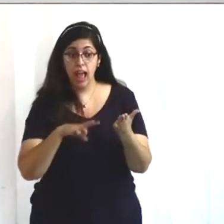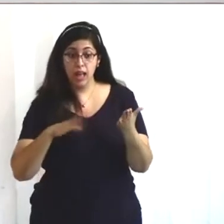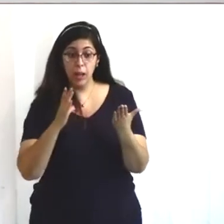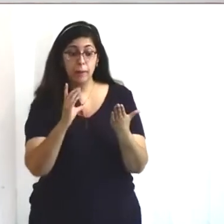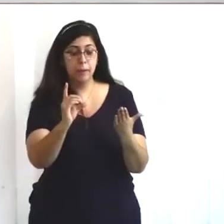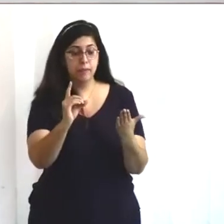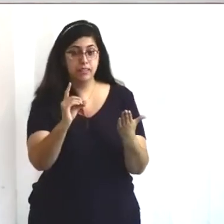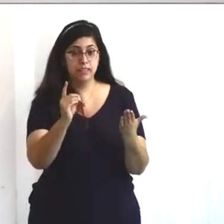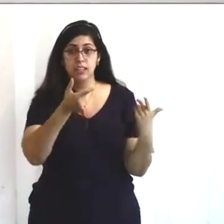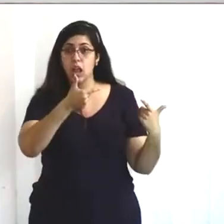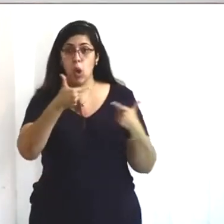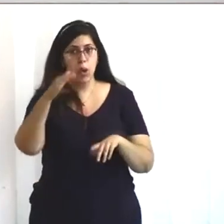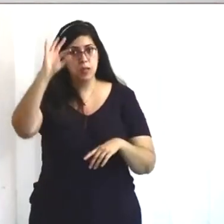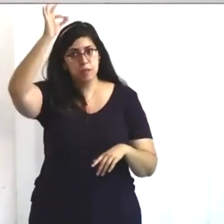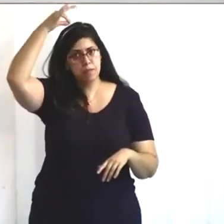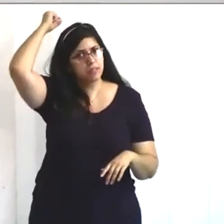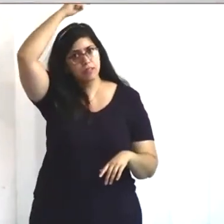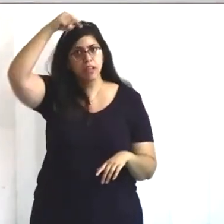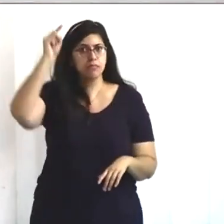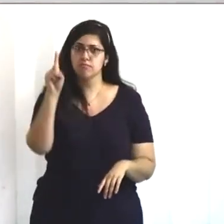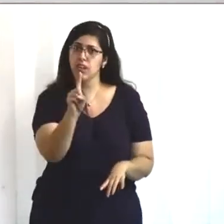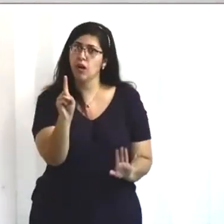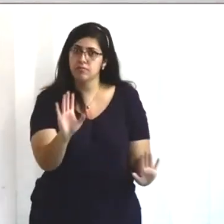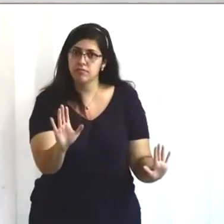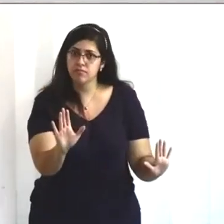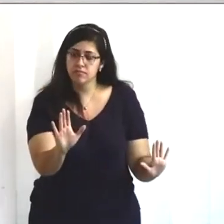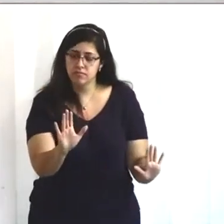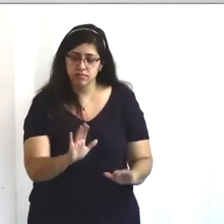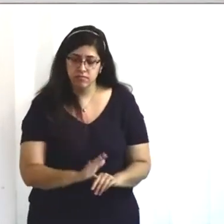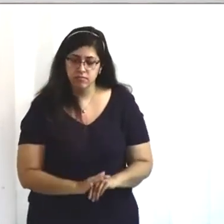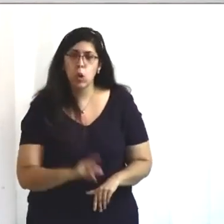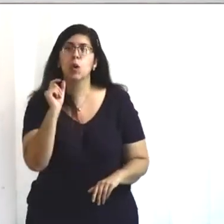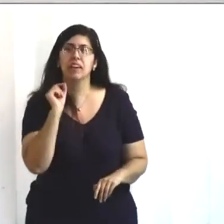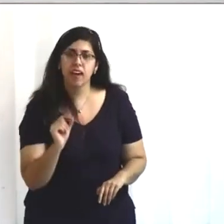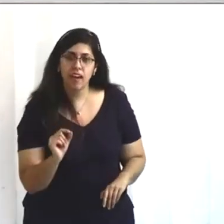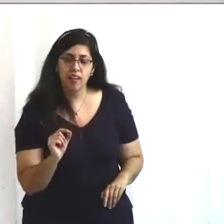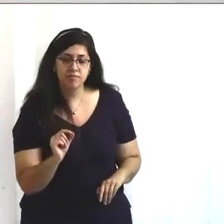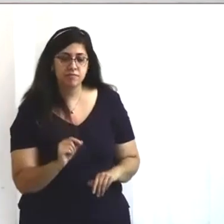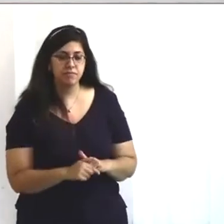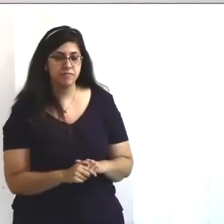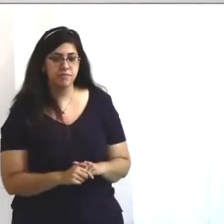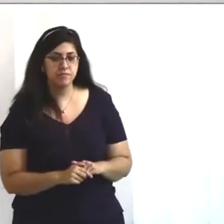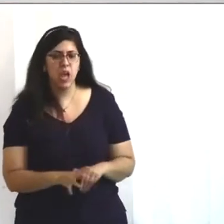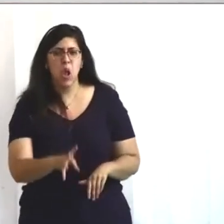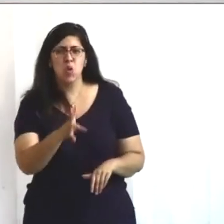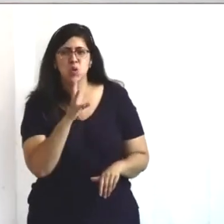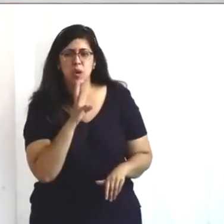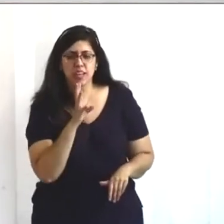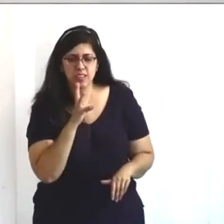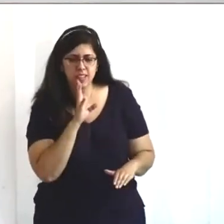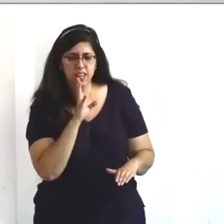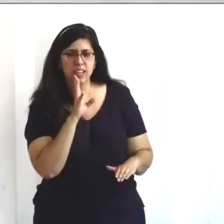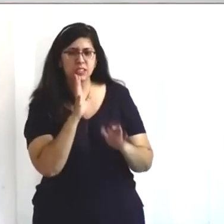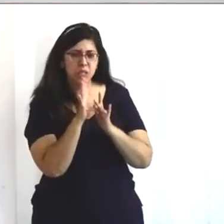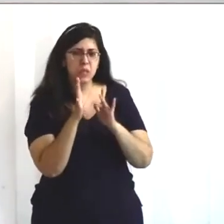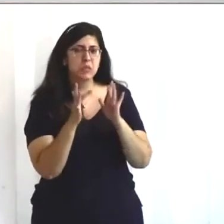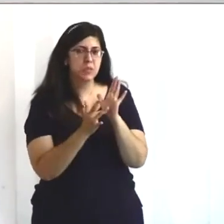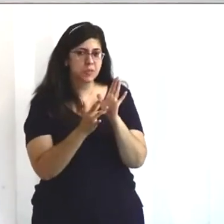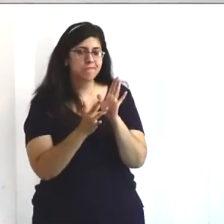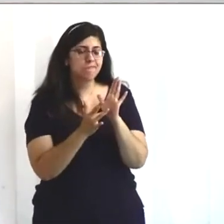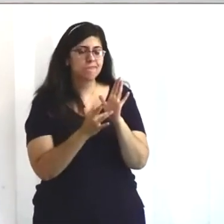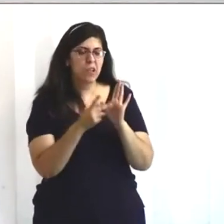pode perder a sua salvação. E deixa eu lhe falar por que é que você não pode perder a sua salvação. Não é porque você consegue manter a sua salvação, é porque